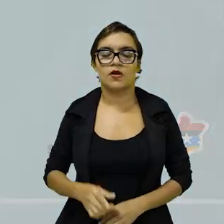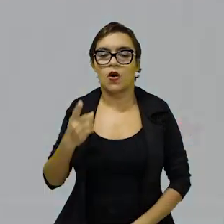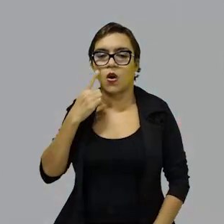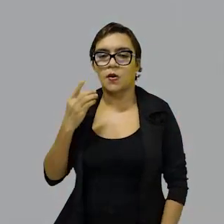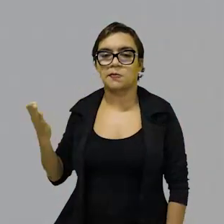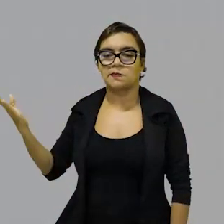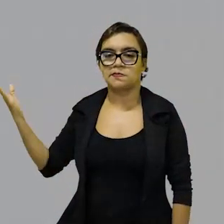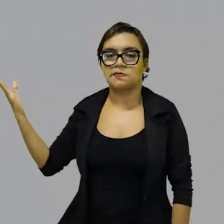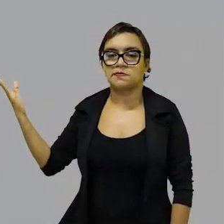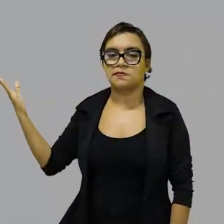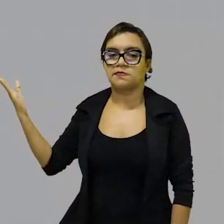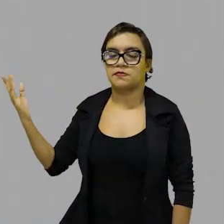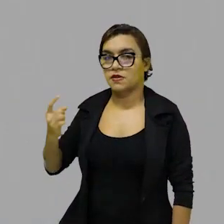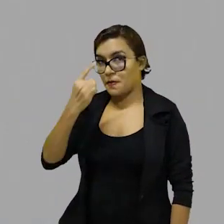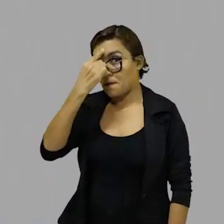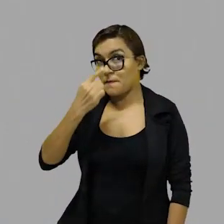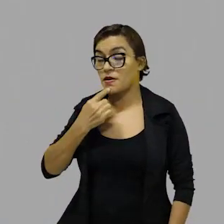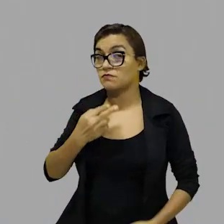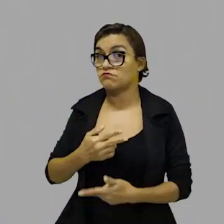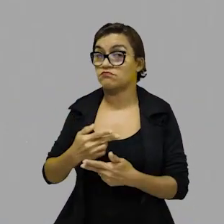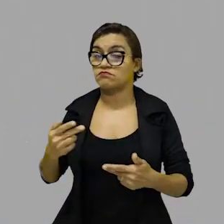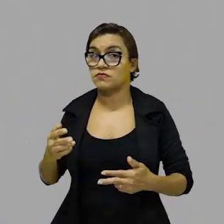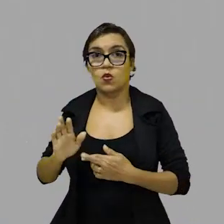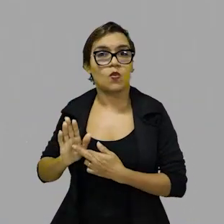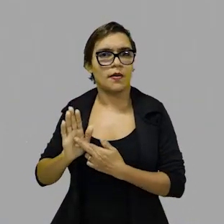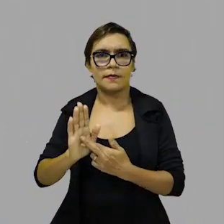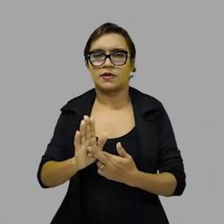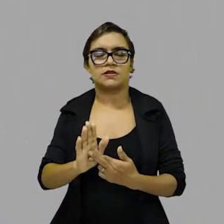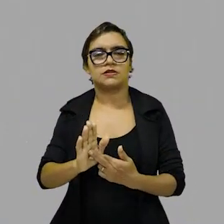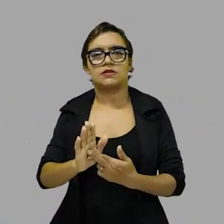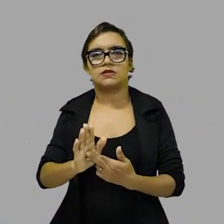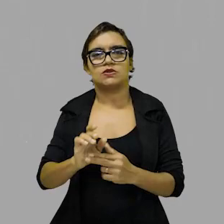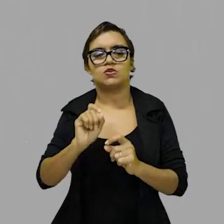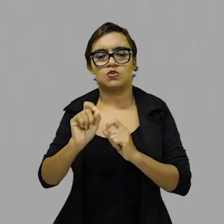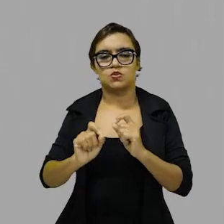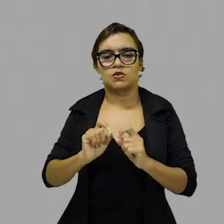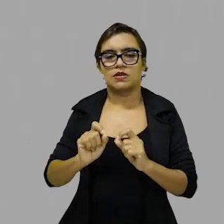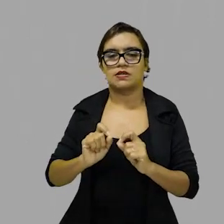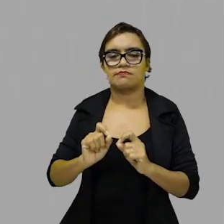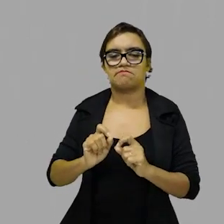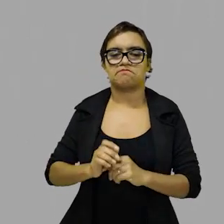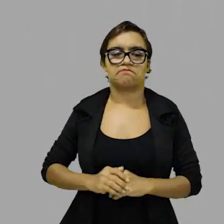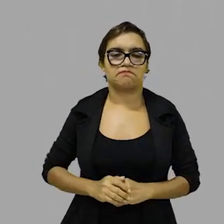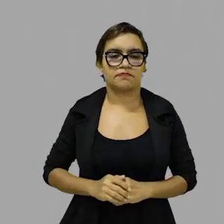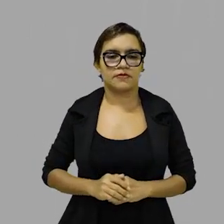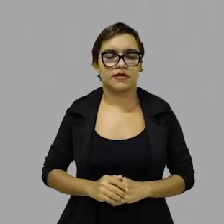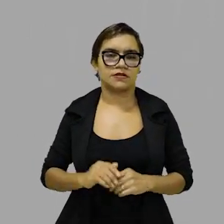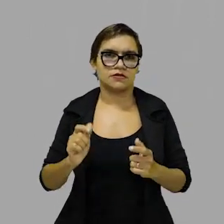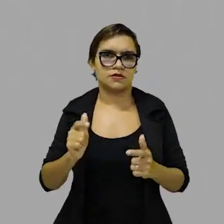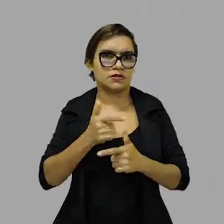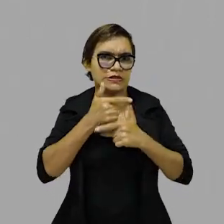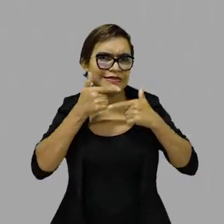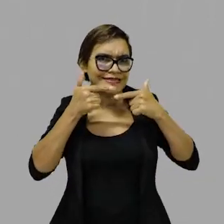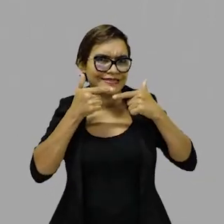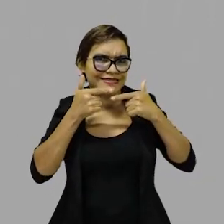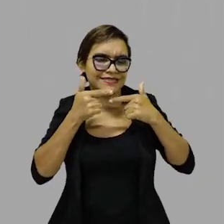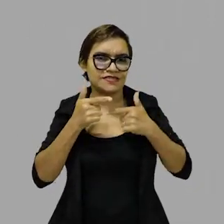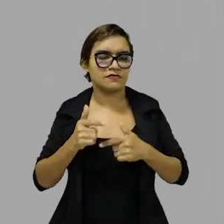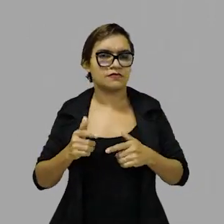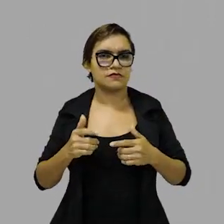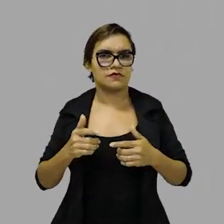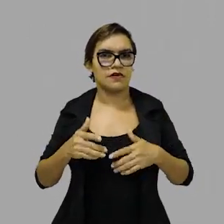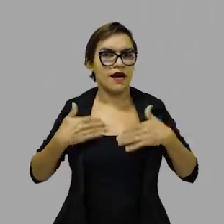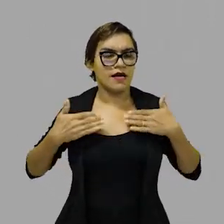xilogravuras e imagens. Ele não representa nenhuma desses, o retrato no caso, com sorrisos, com alegria. Por quê?